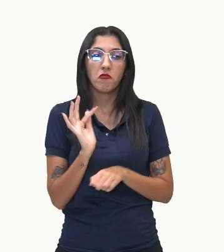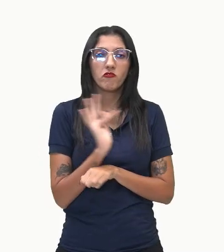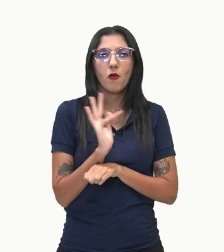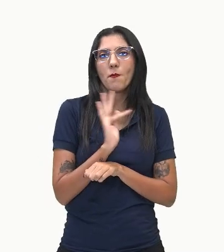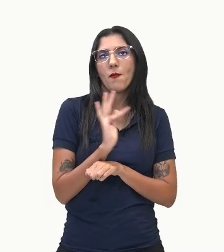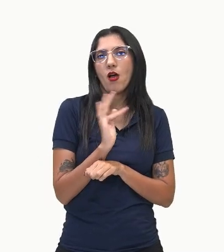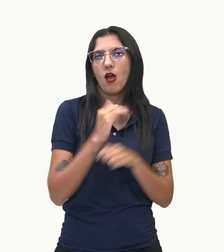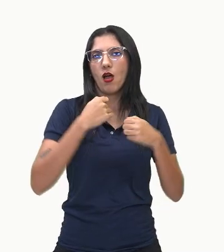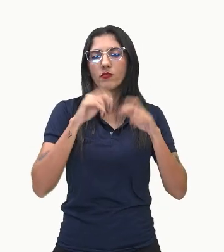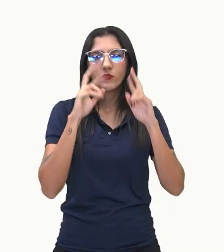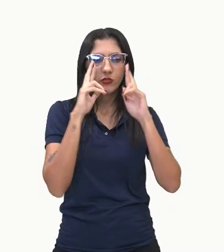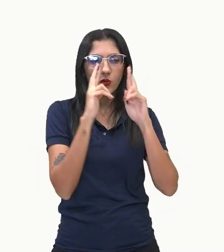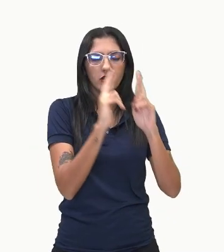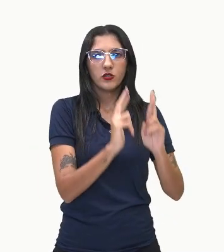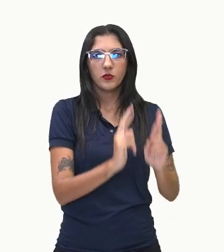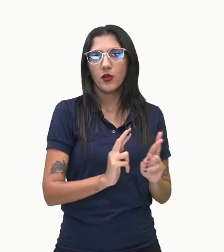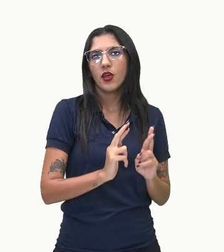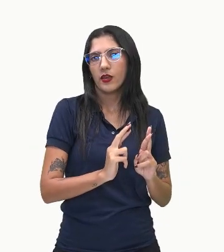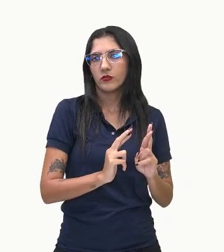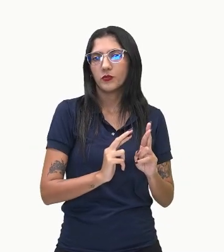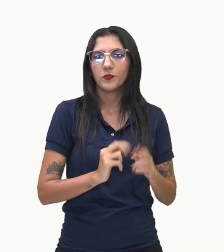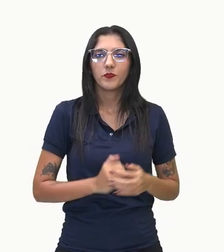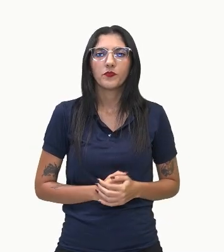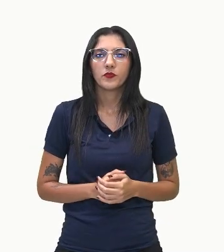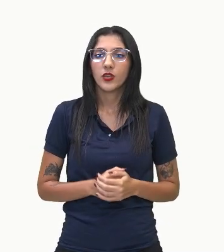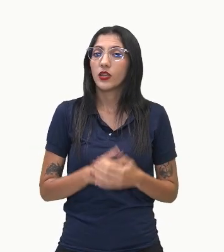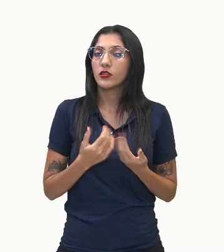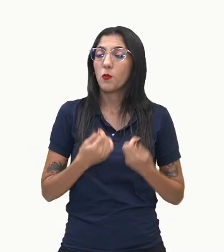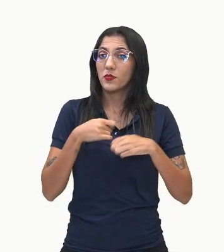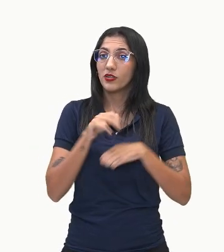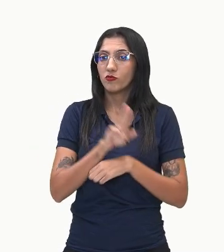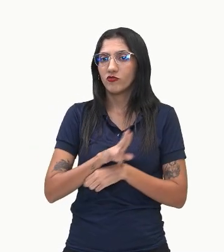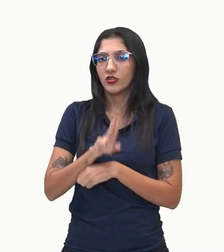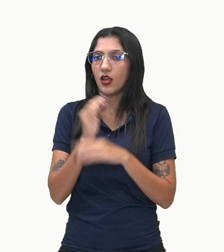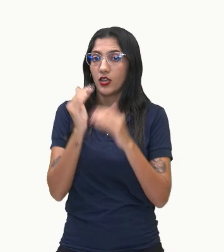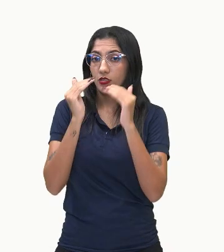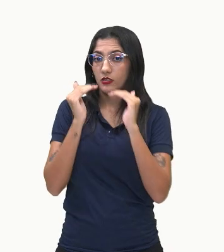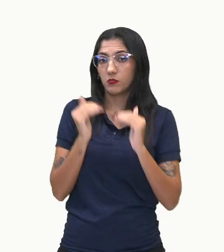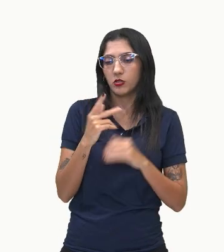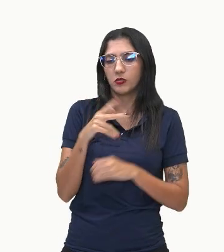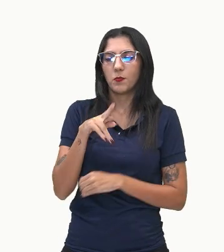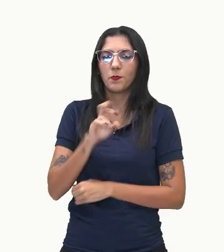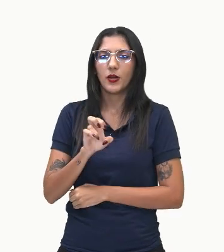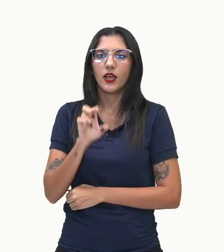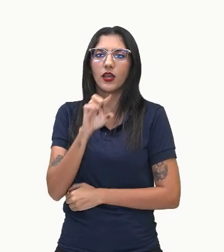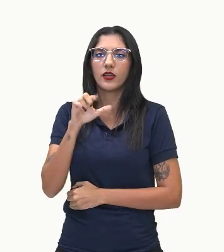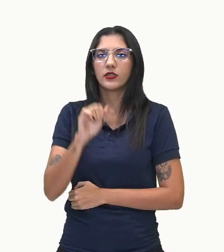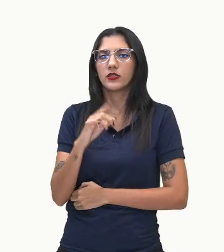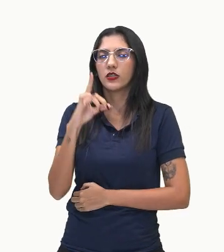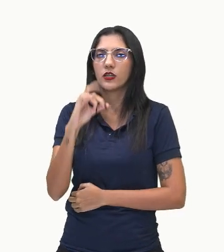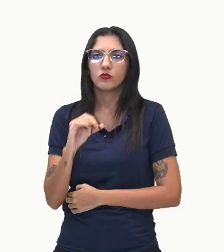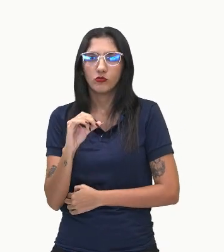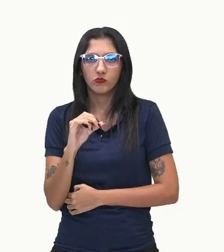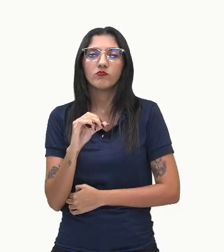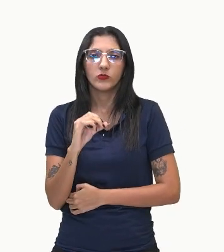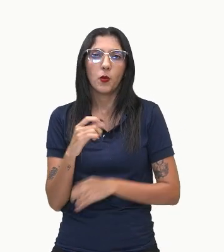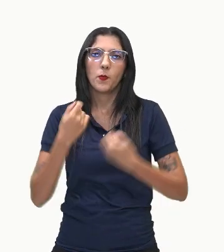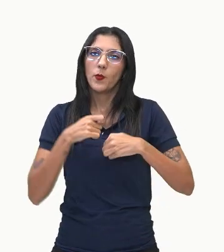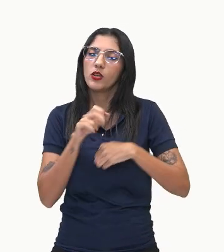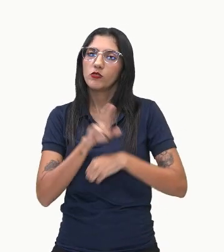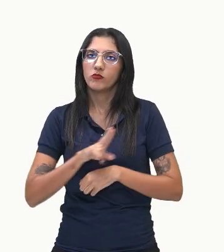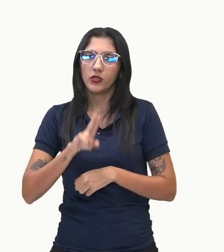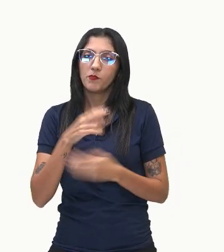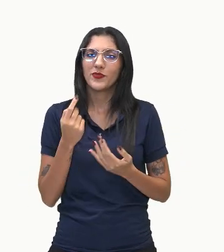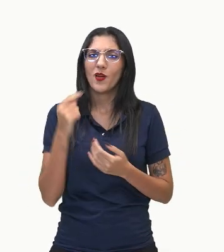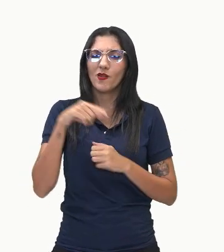linguagem formal. Eu vou usar, então, prezado senhor. Então, o